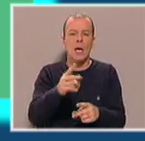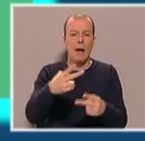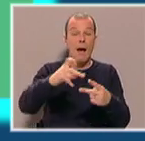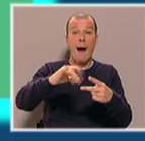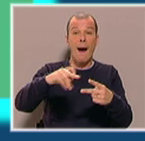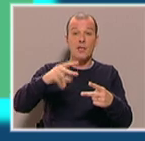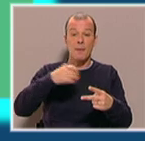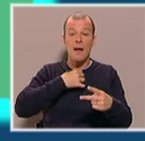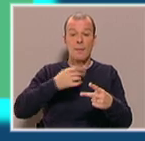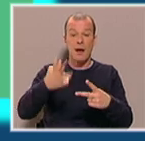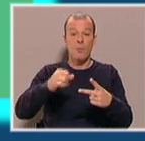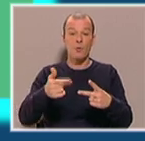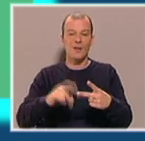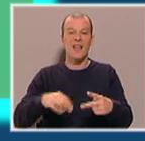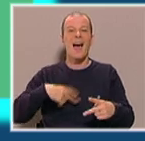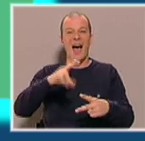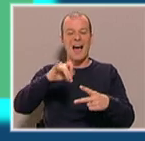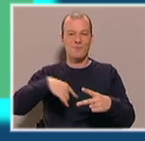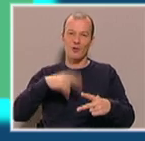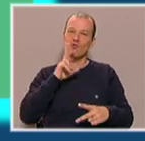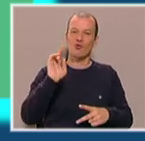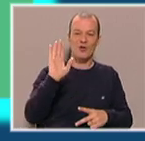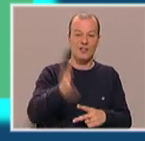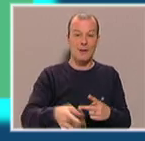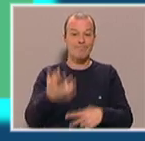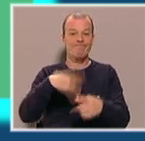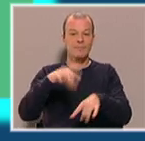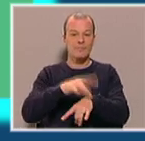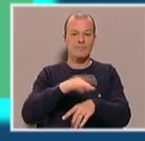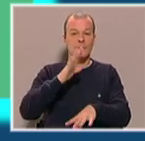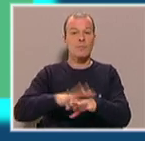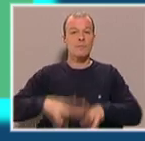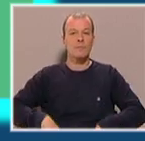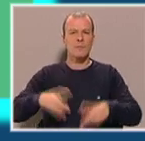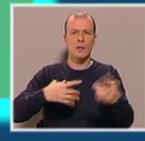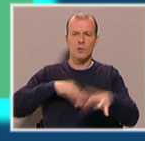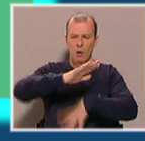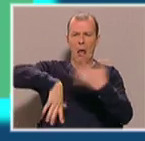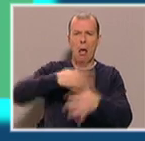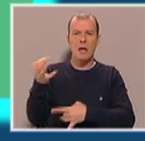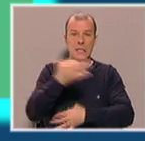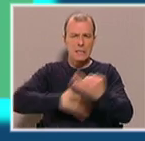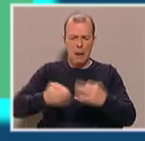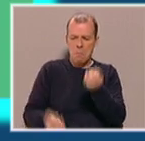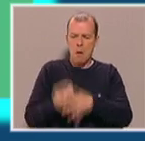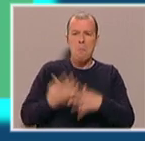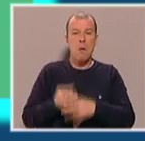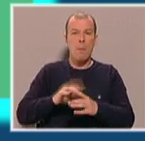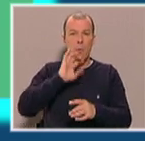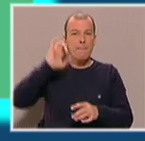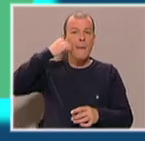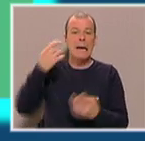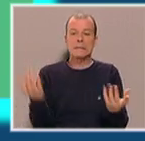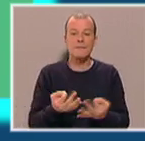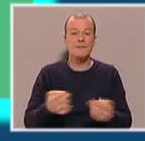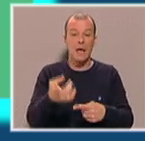asma ou bronquite? É a asma, que eu já respondi primeiro. Doença caracterizada pelo desenvolvimento descontrolado de células e que pode ser fatal.